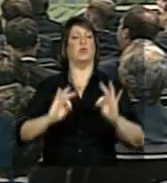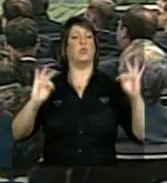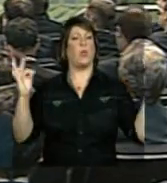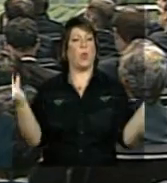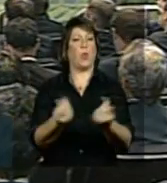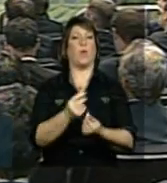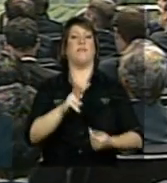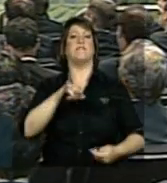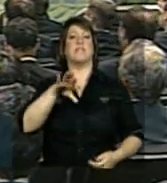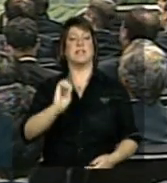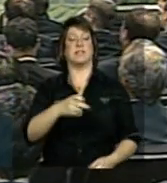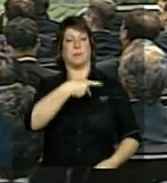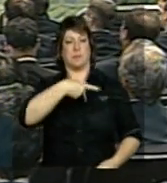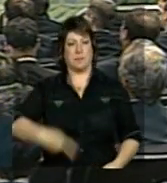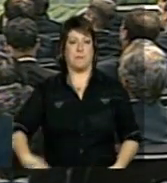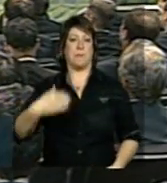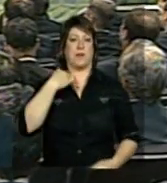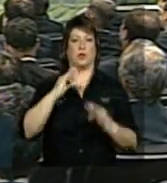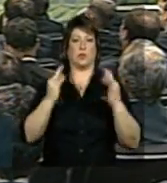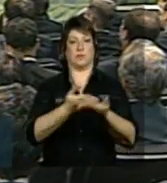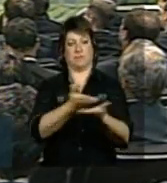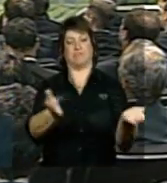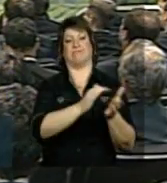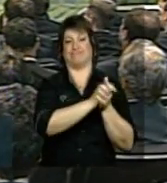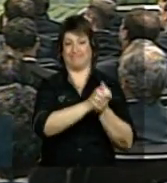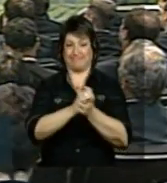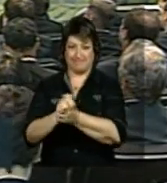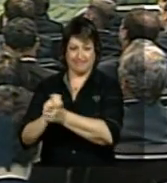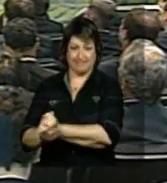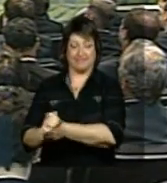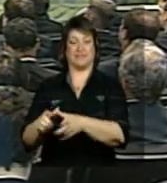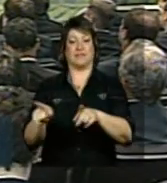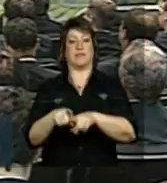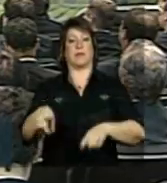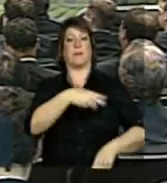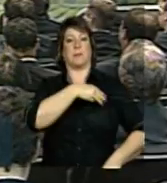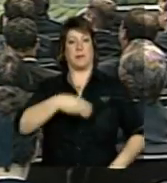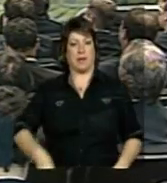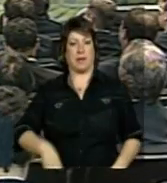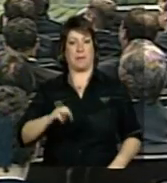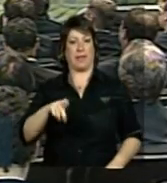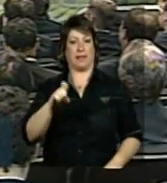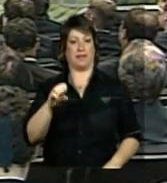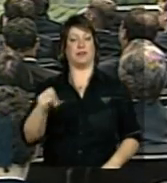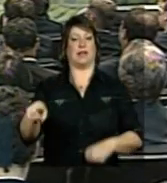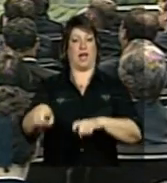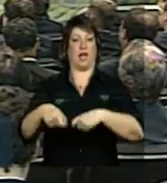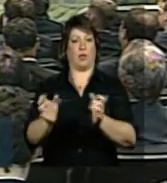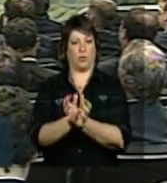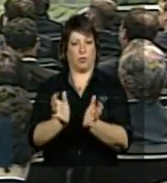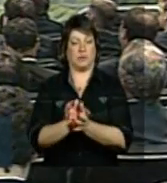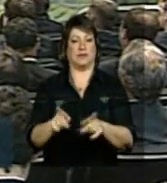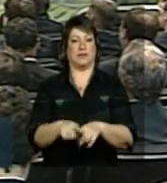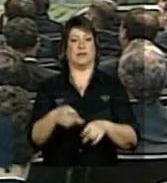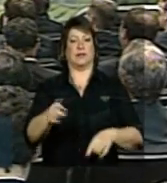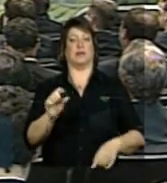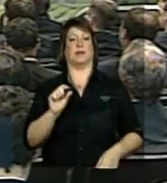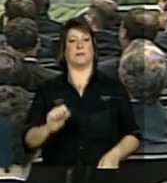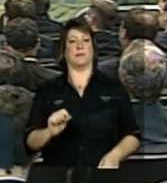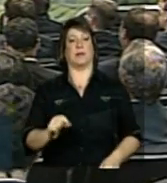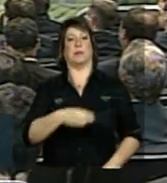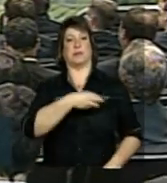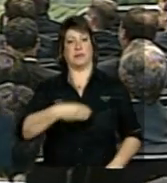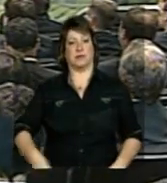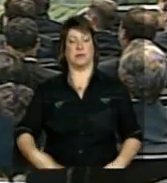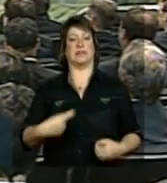banco aqui presentes. Saudar o ministro Mendes Ribeiro, da Agricultura, o ministro em exercício Alexandre Macedo,